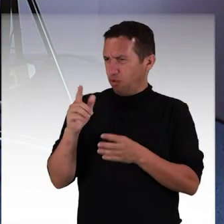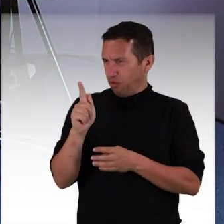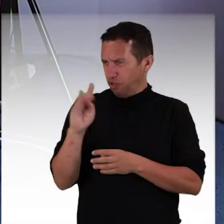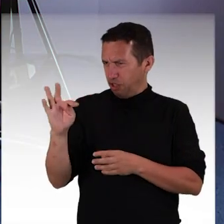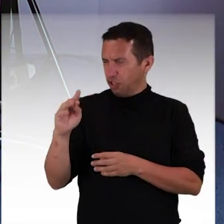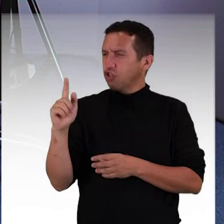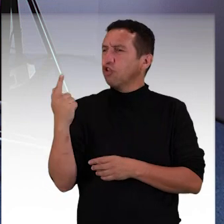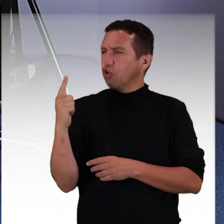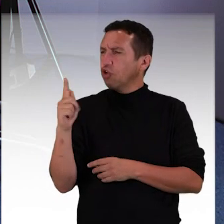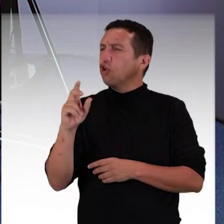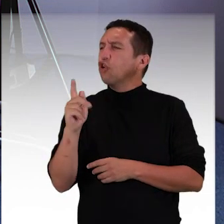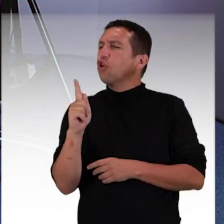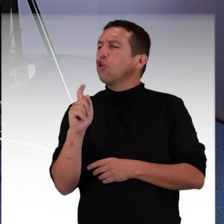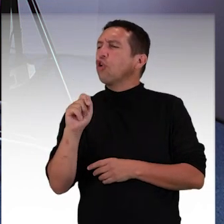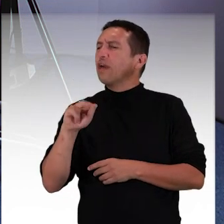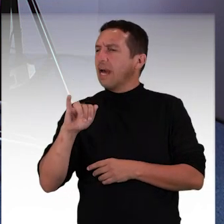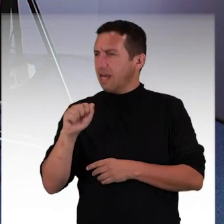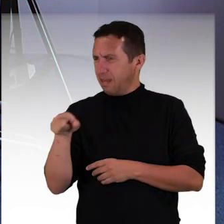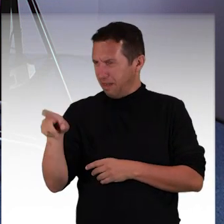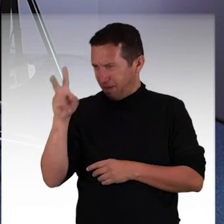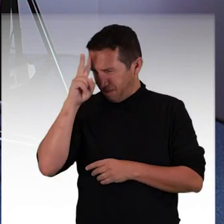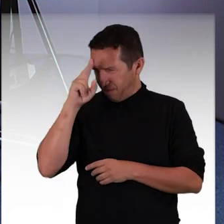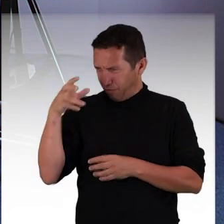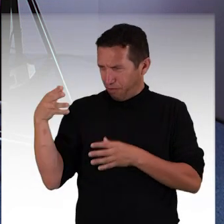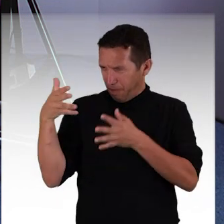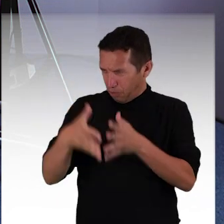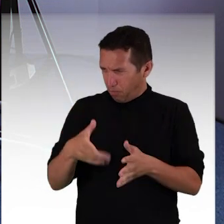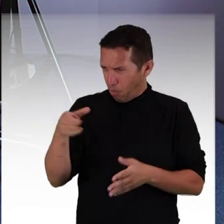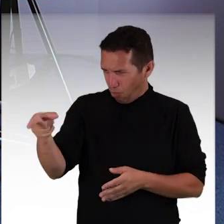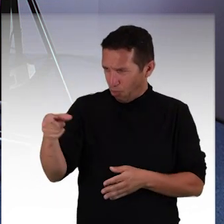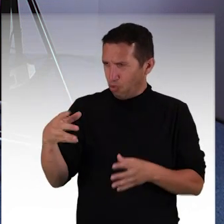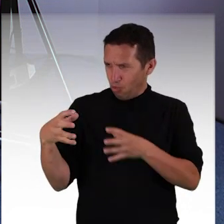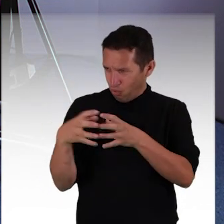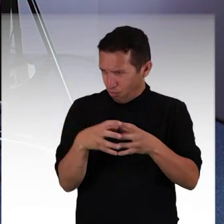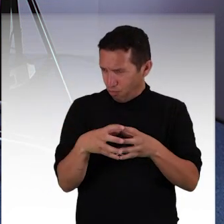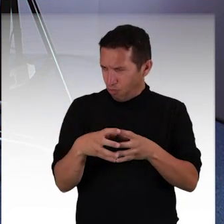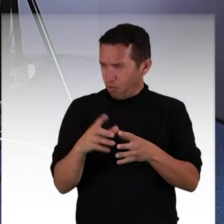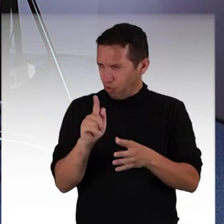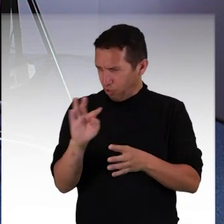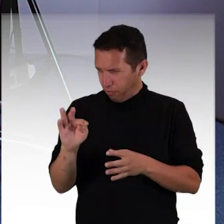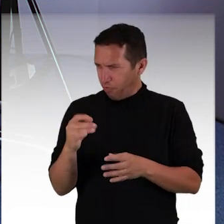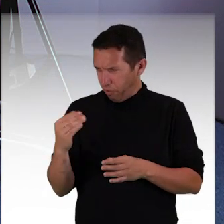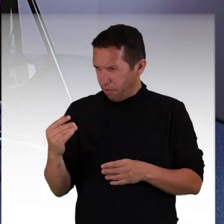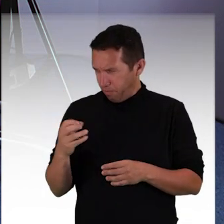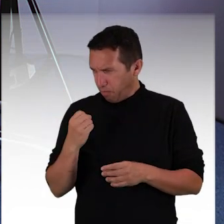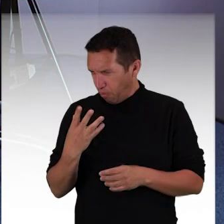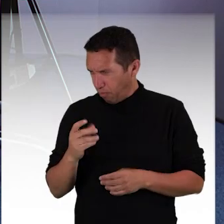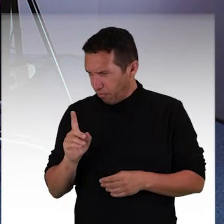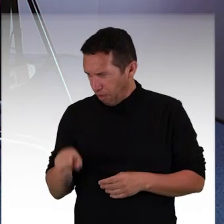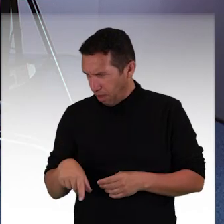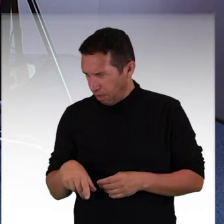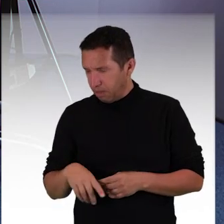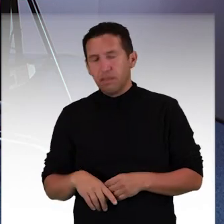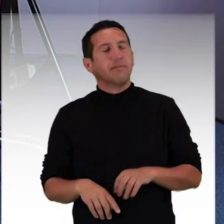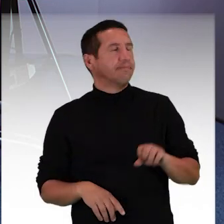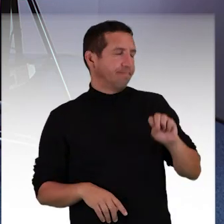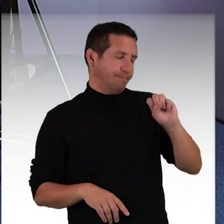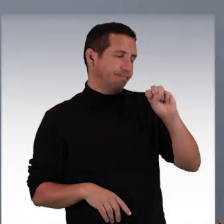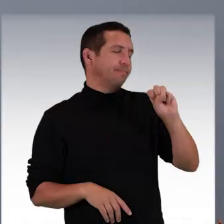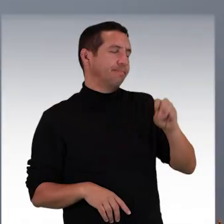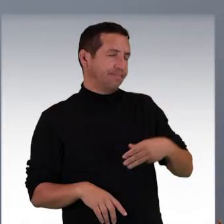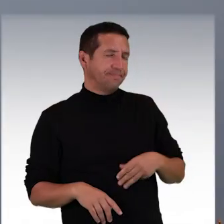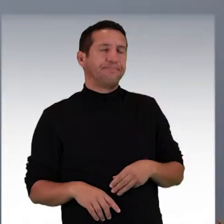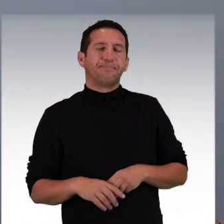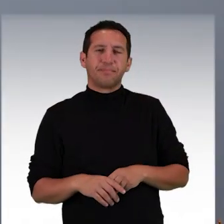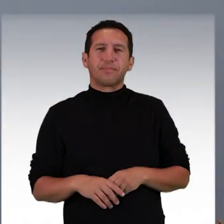Goiânia o senhor estava naquele grupo de trabalho naquele momento atuar com esse tema foi muito enriquecedor também